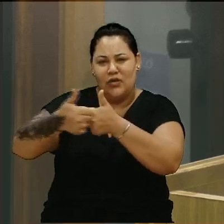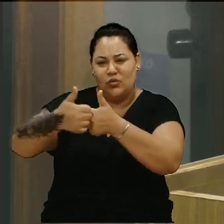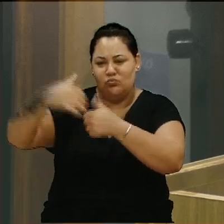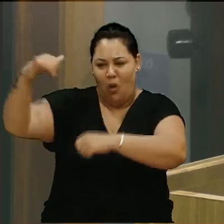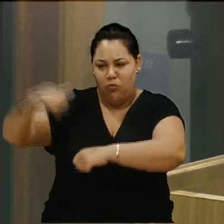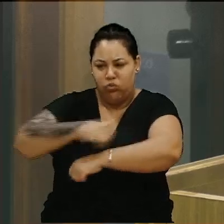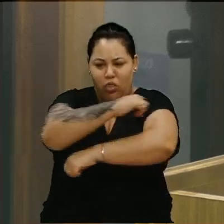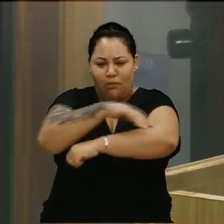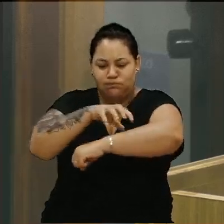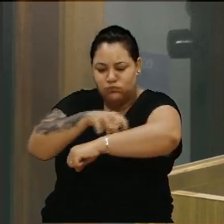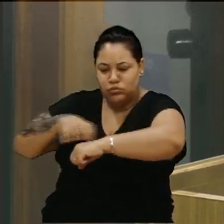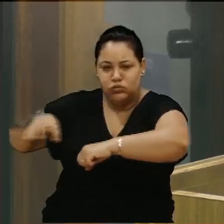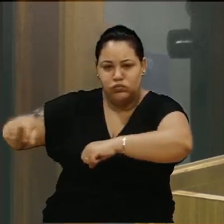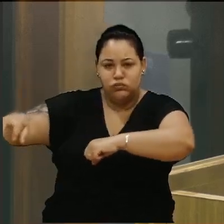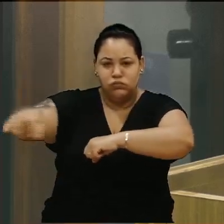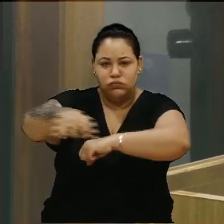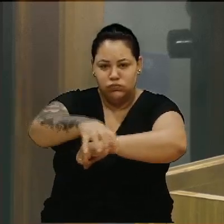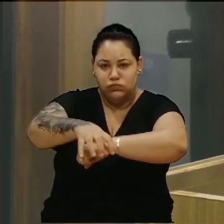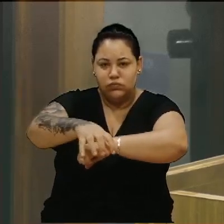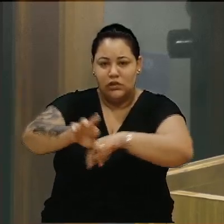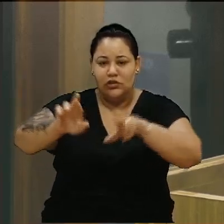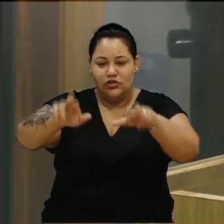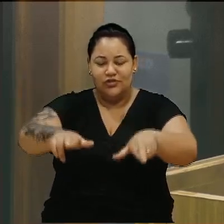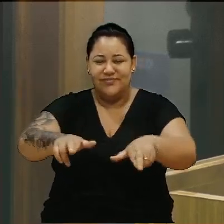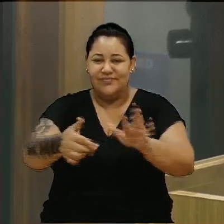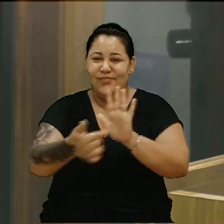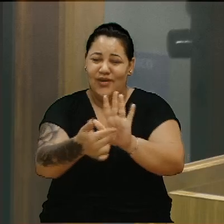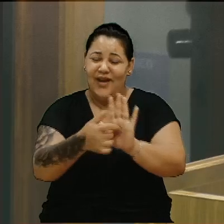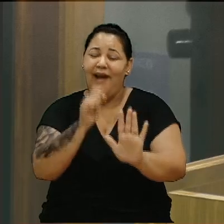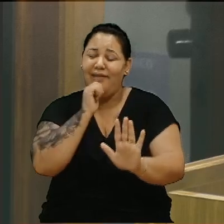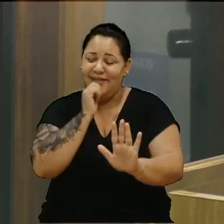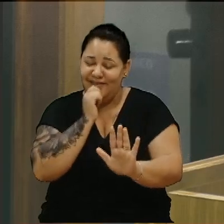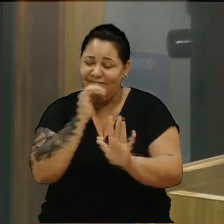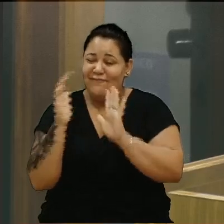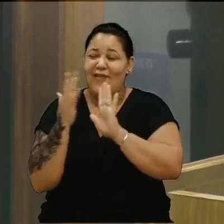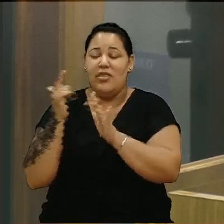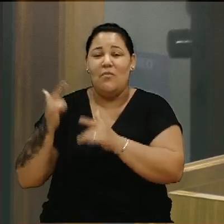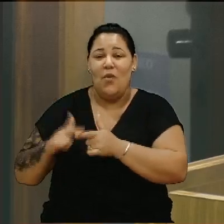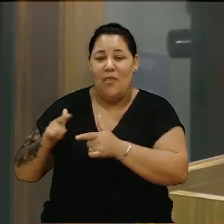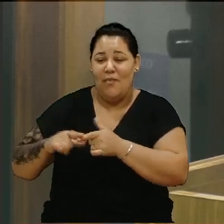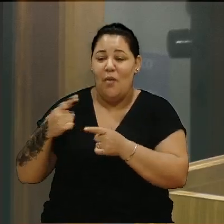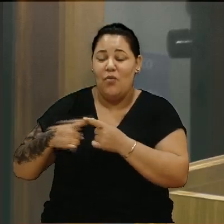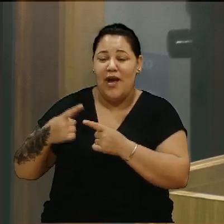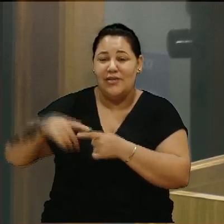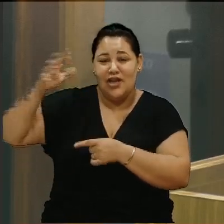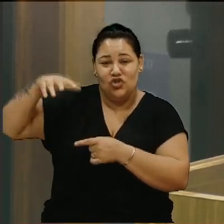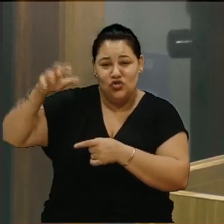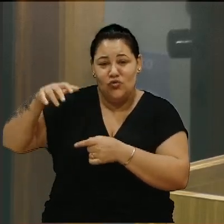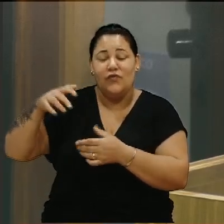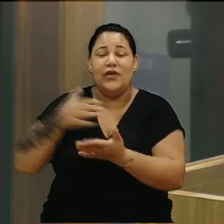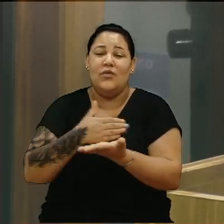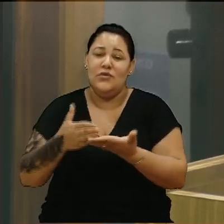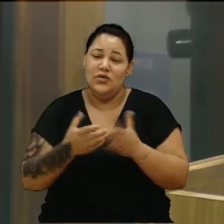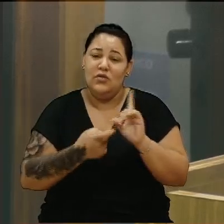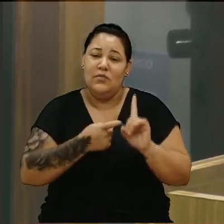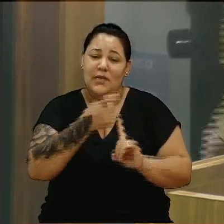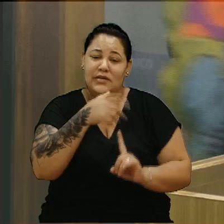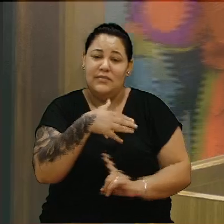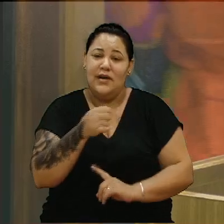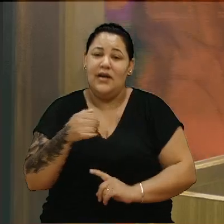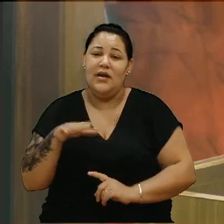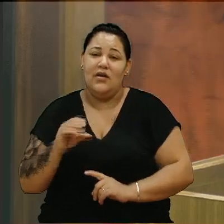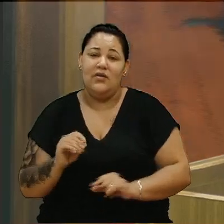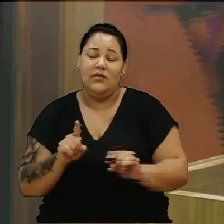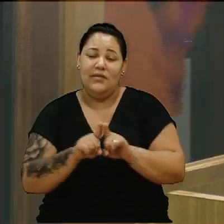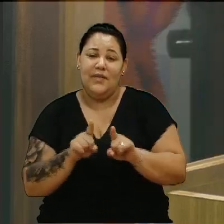enfrenta problemas ainda oriundos, resultantes da situação de enchente que nós tivemos agora desde o mês de maio do último ano,